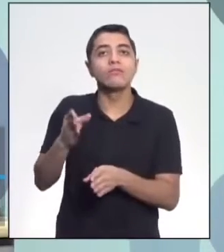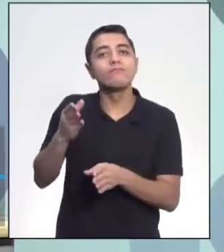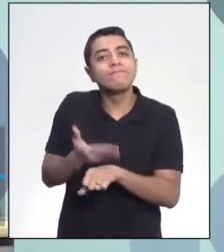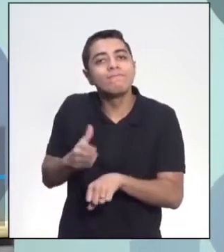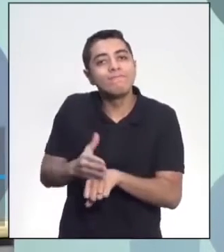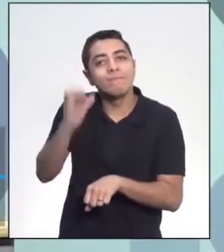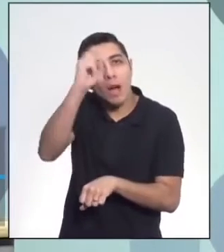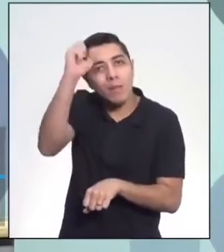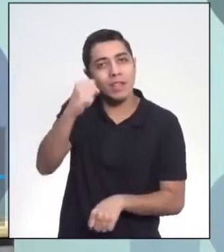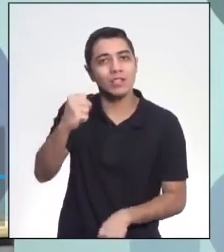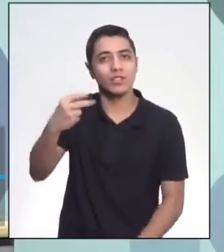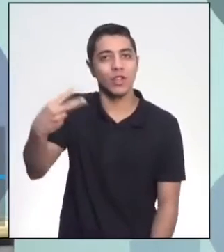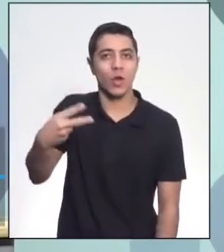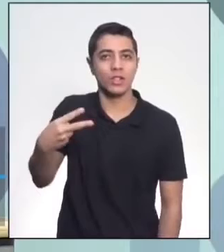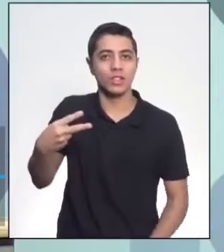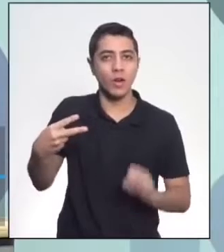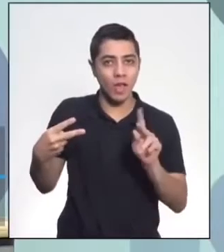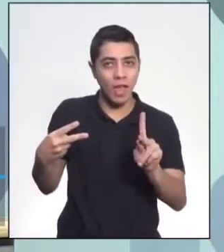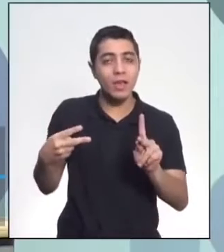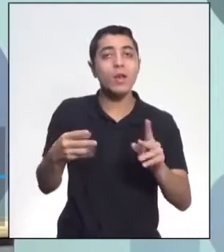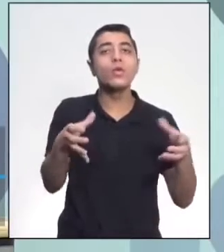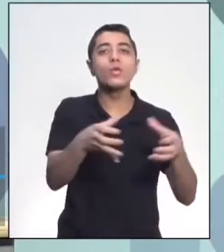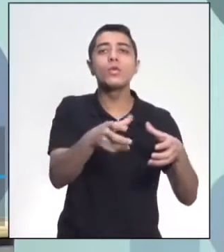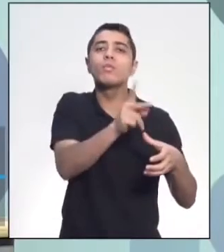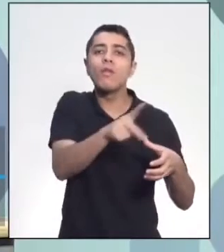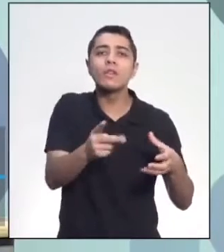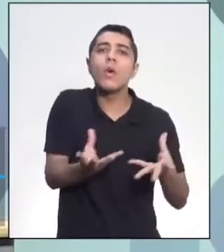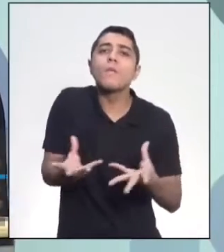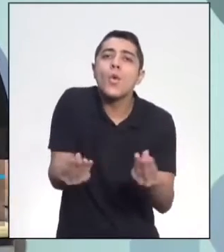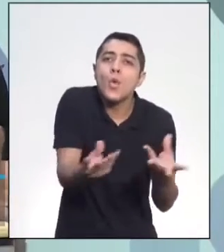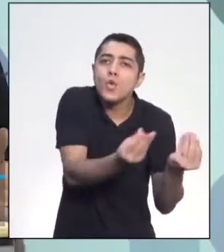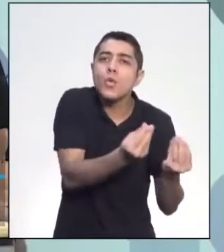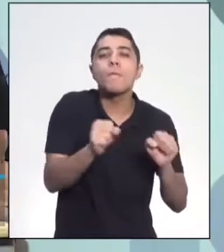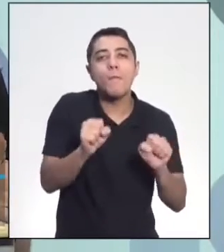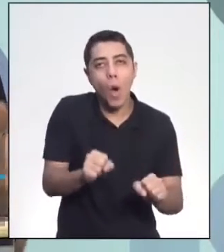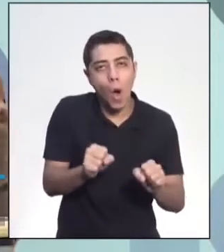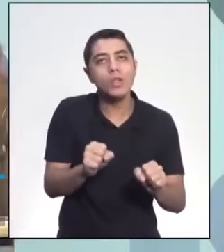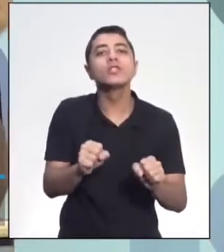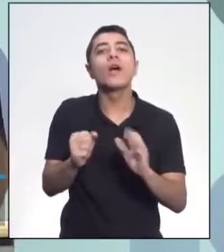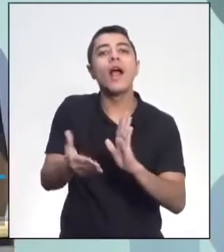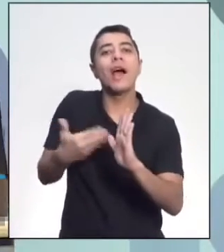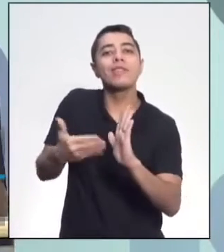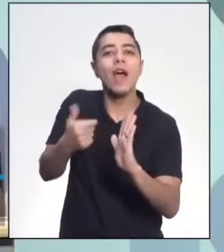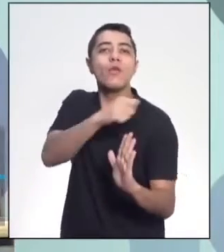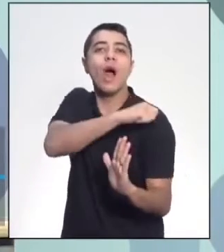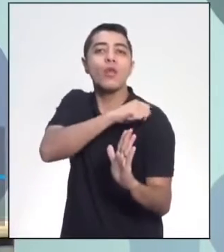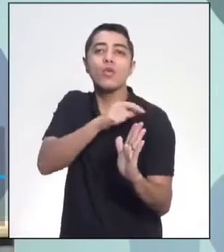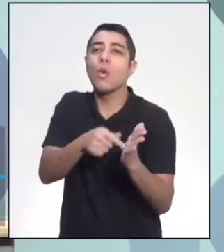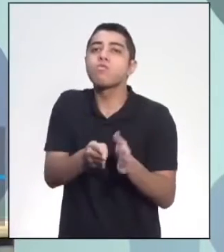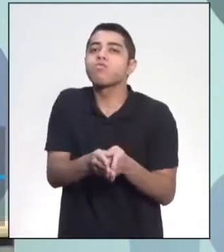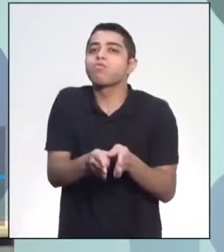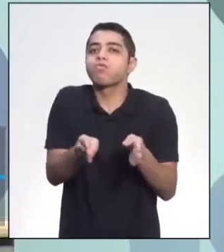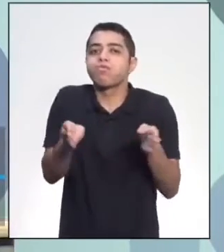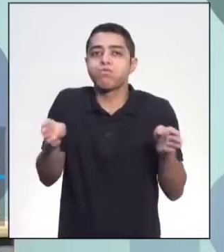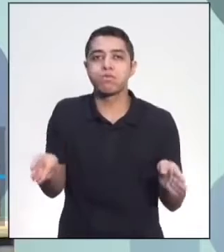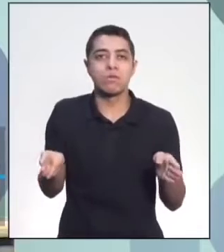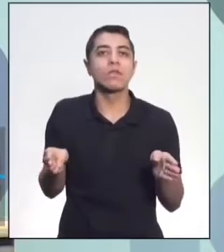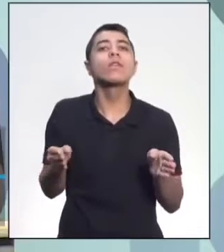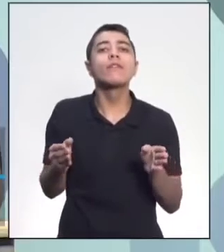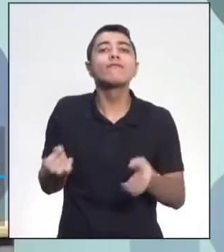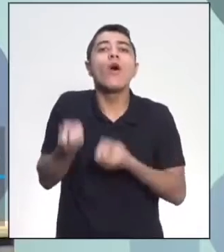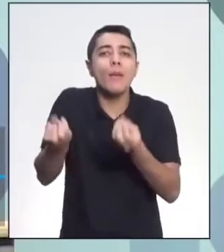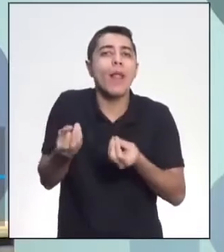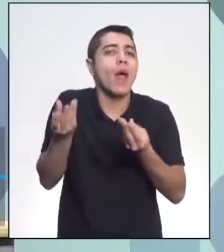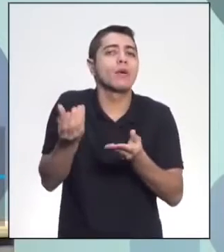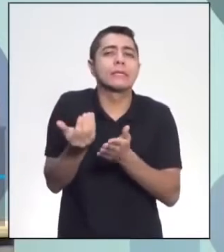muitos conseguem ter acesso ao caderno do aluno volume estendido. É lá que está a situação de aprendizagem 2 e